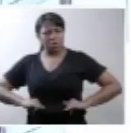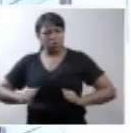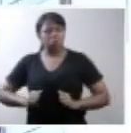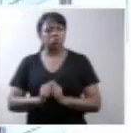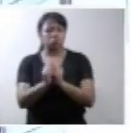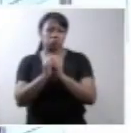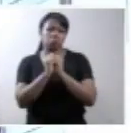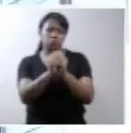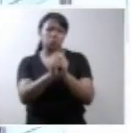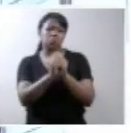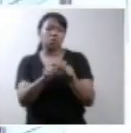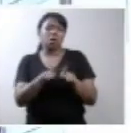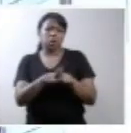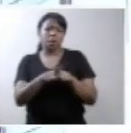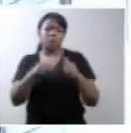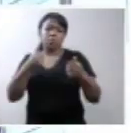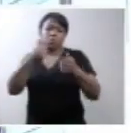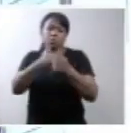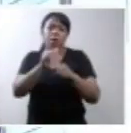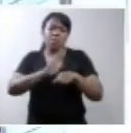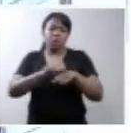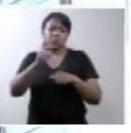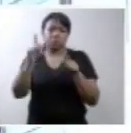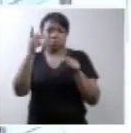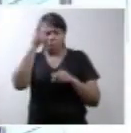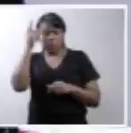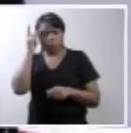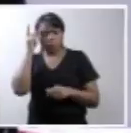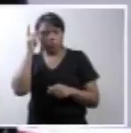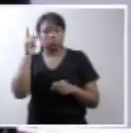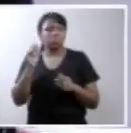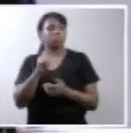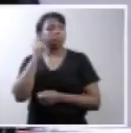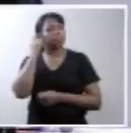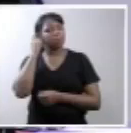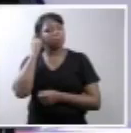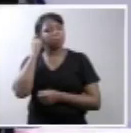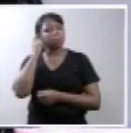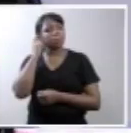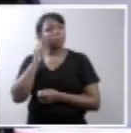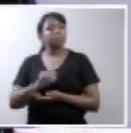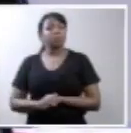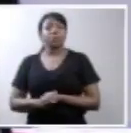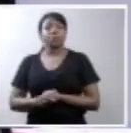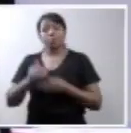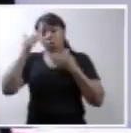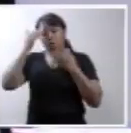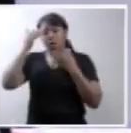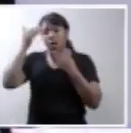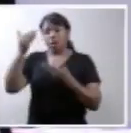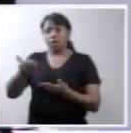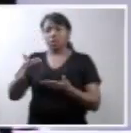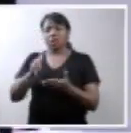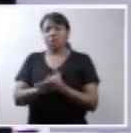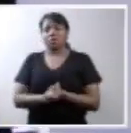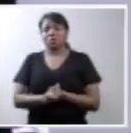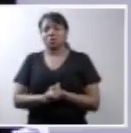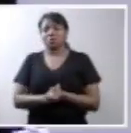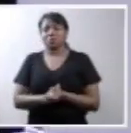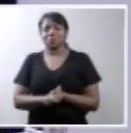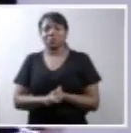que o sofrimento junto passar aproxima mais as pessoas agradeço eu